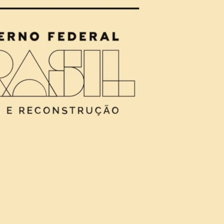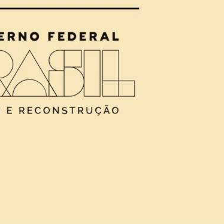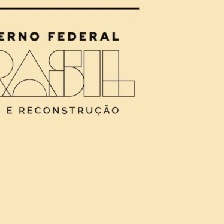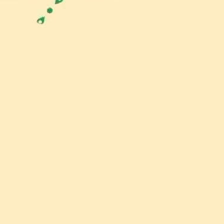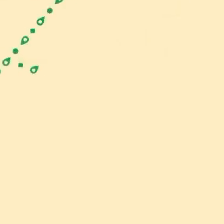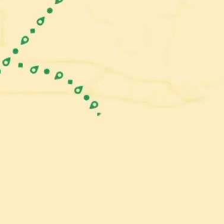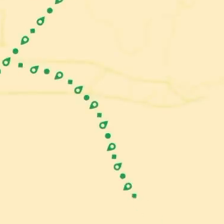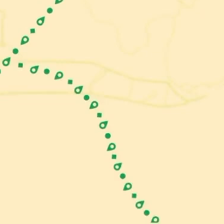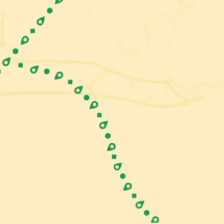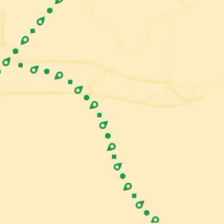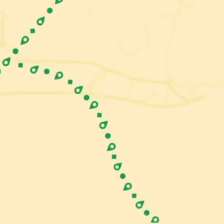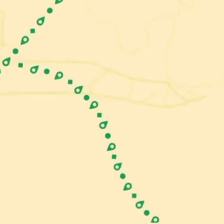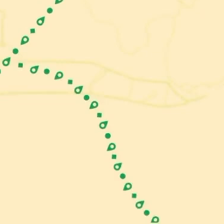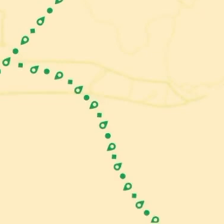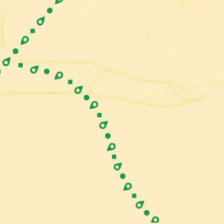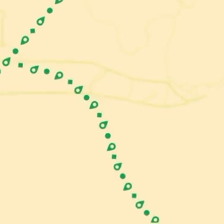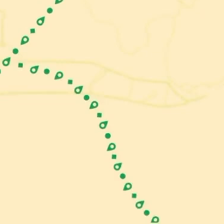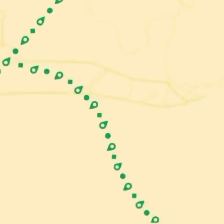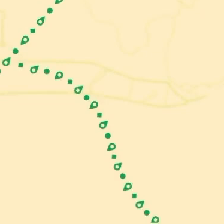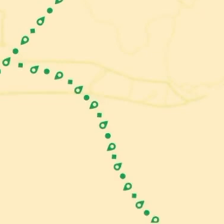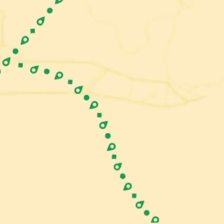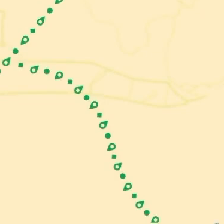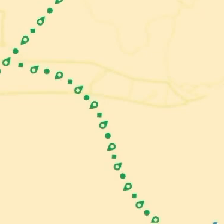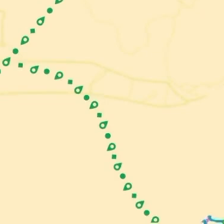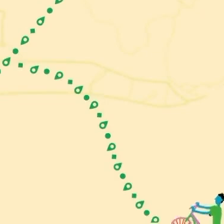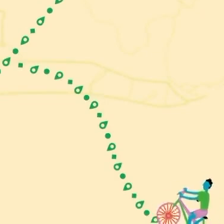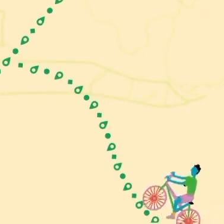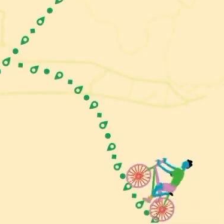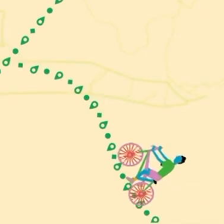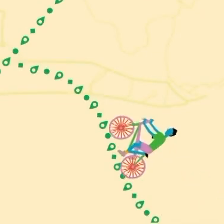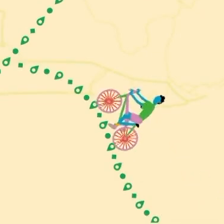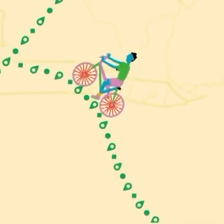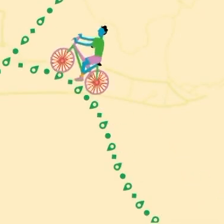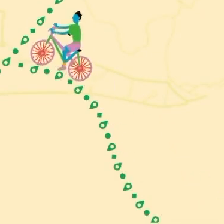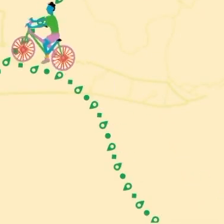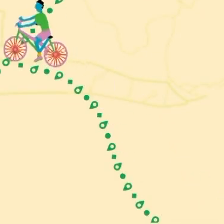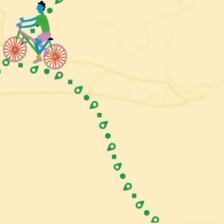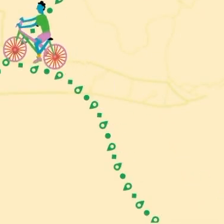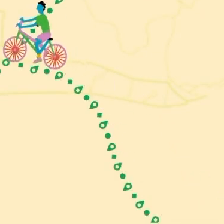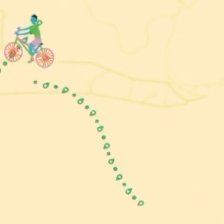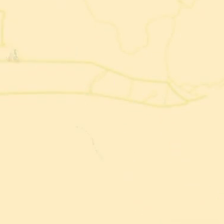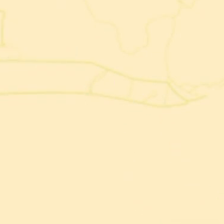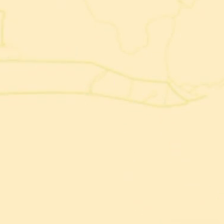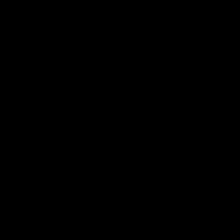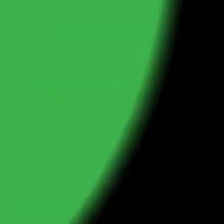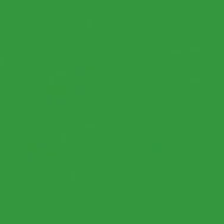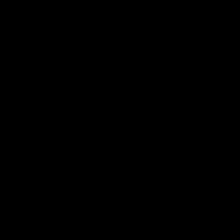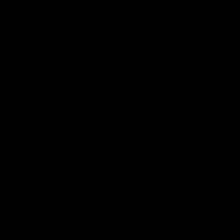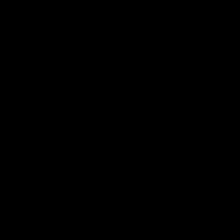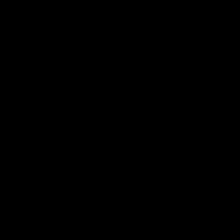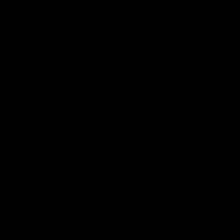uma obra que tem uma presença na cidade, tem um jardim maravilhoso, aberto ao público